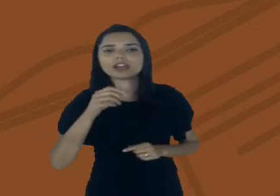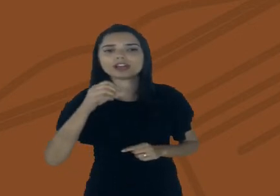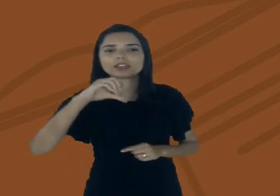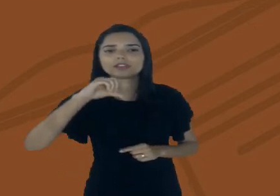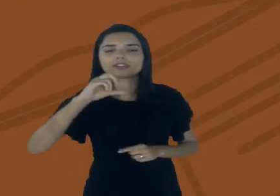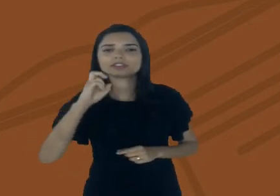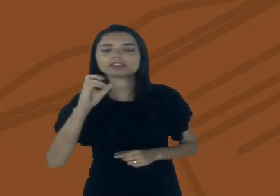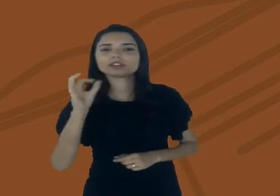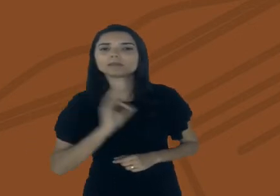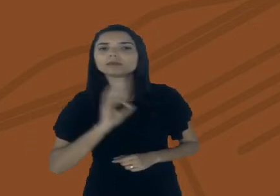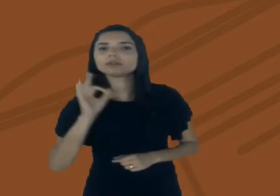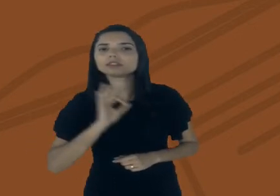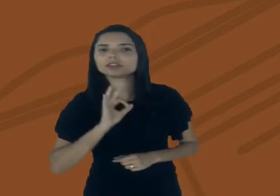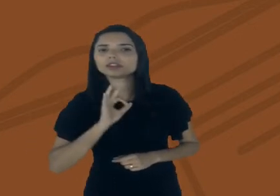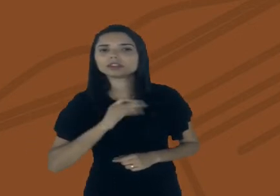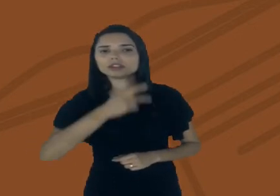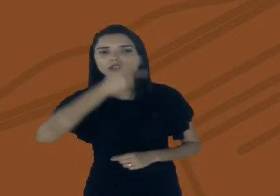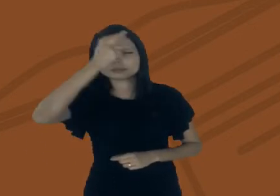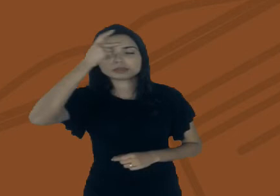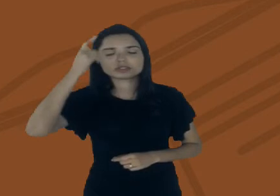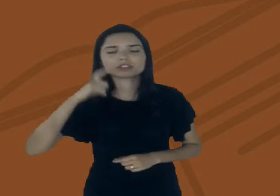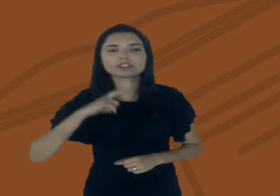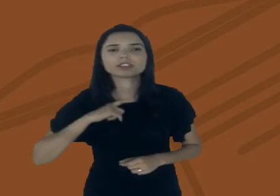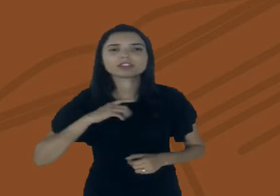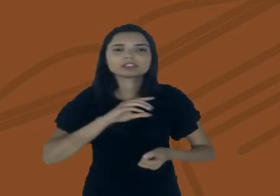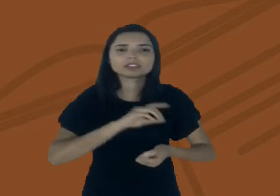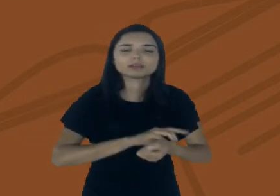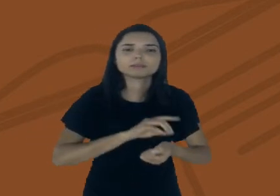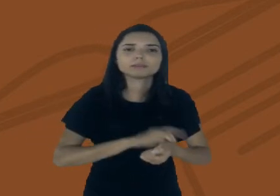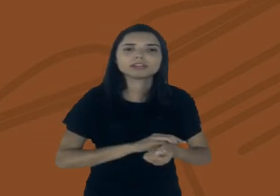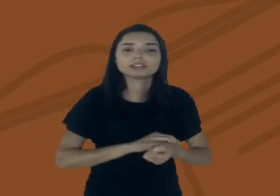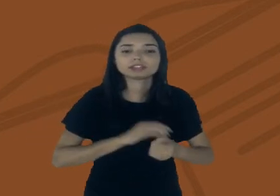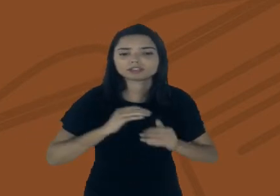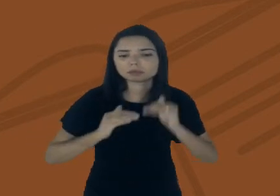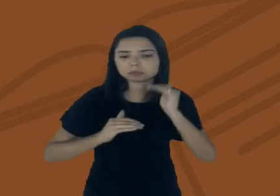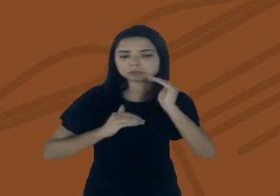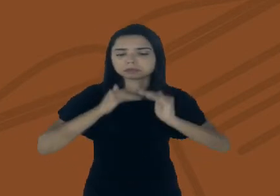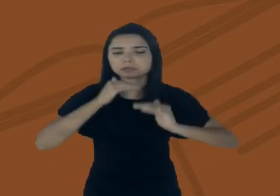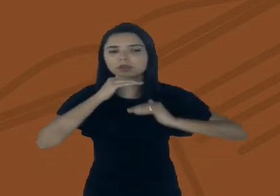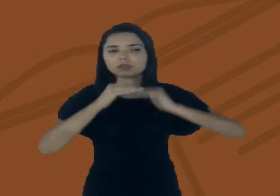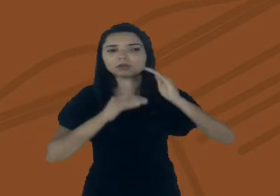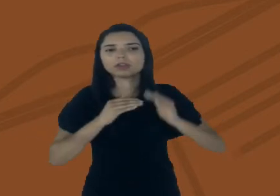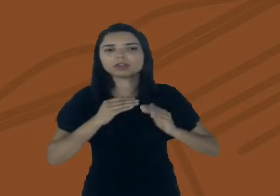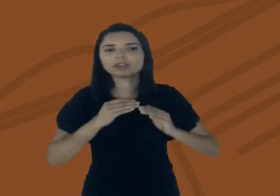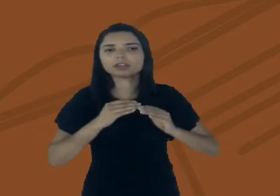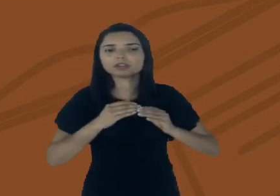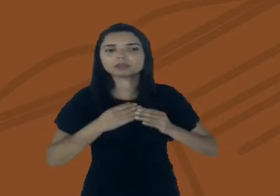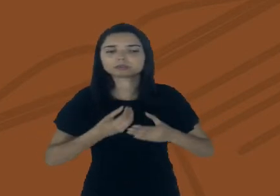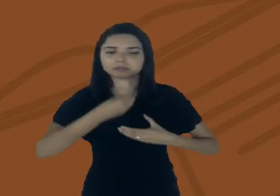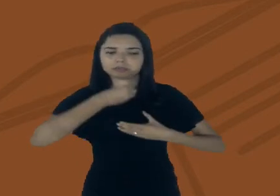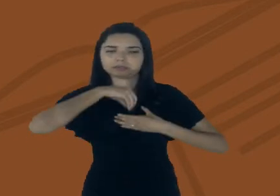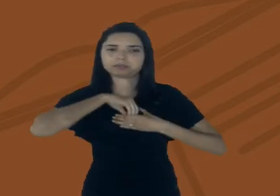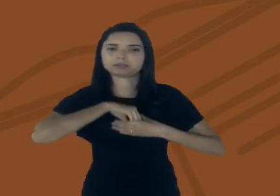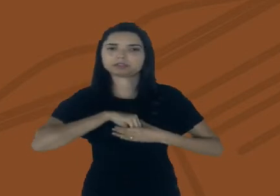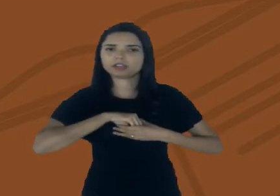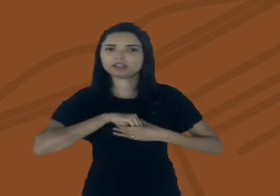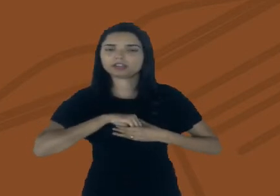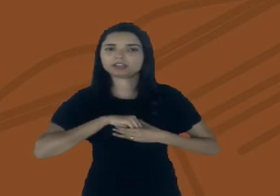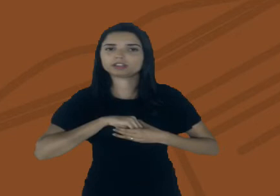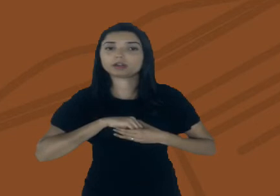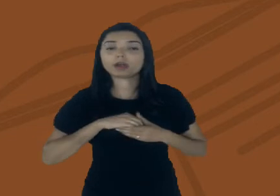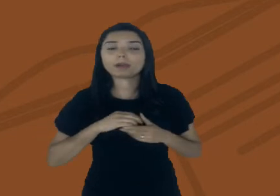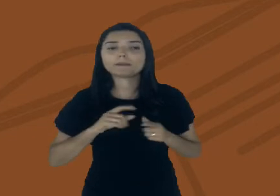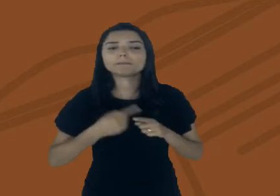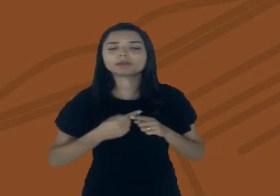dos casos da doença e evolui de forma silenciosa. Então, como é uma doença metabólica, é uma doença que está relacionada